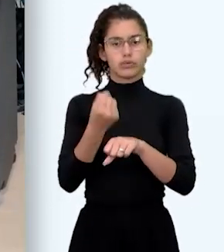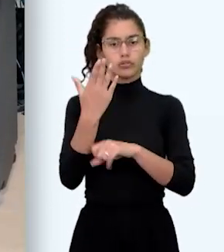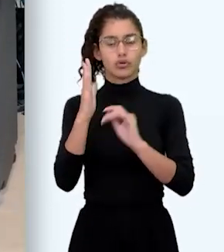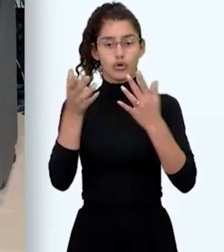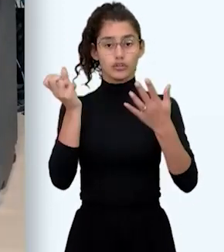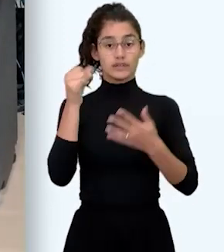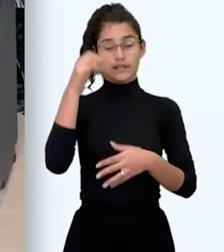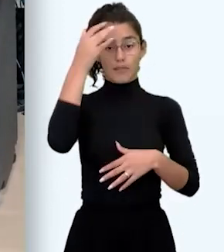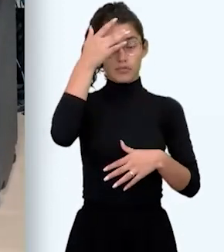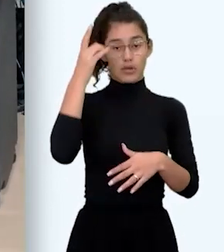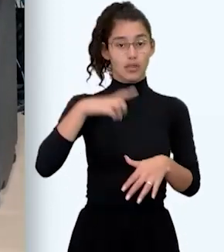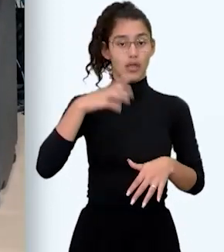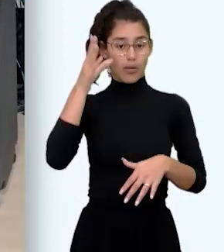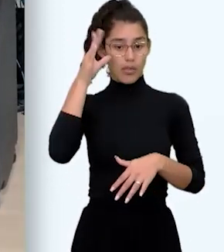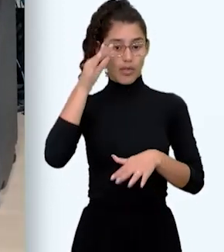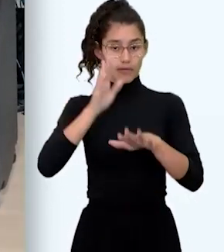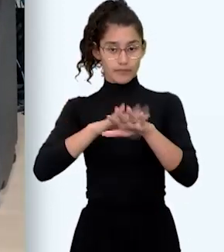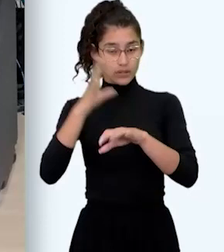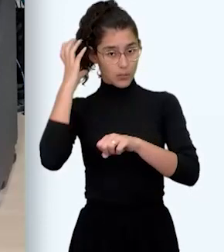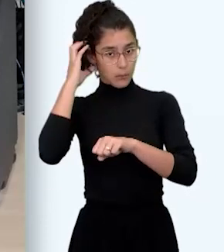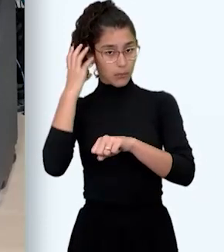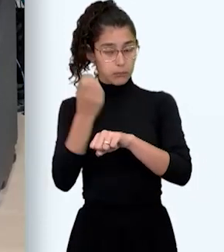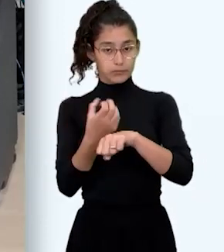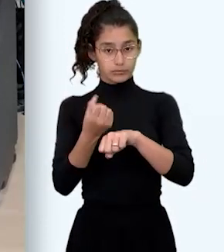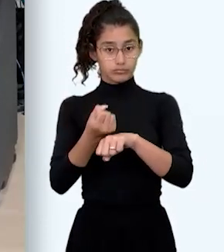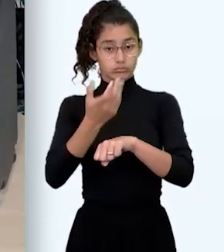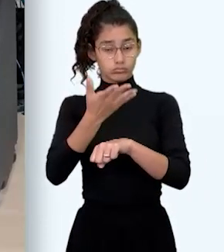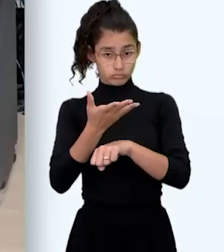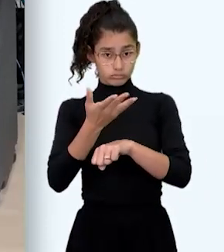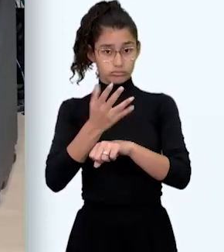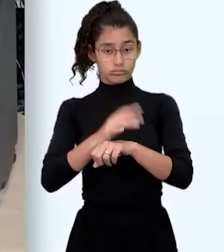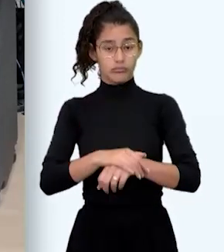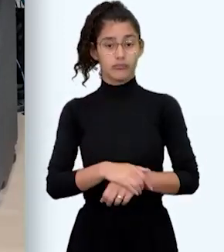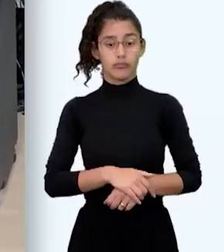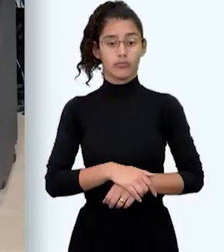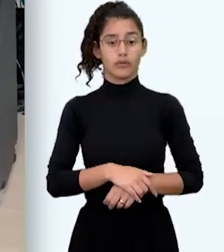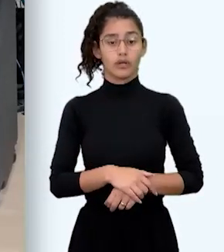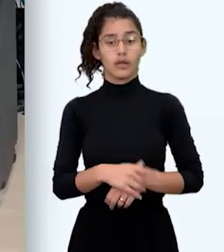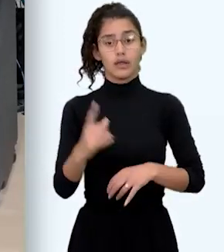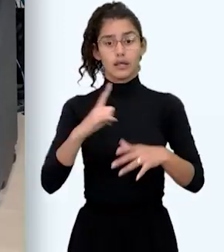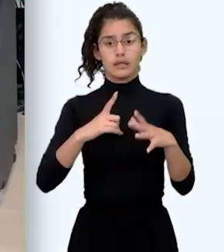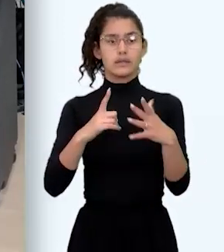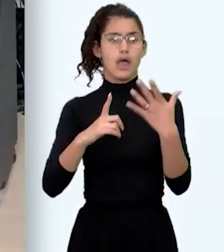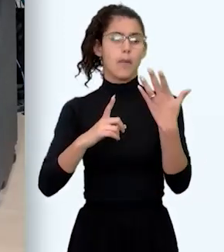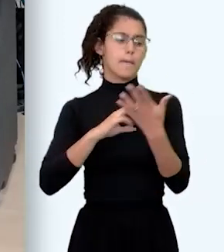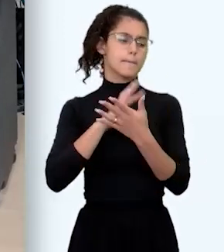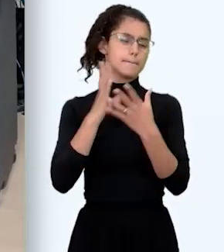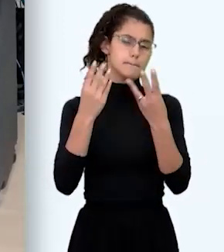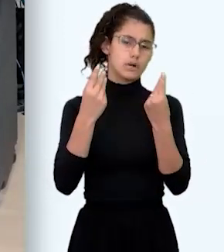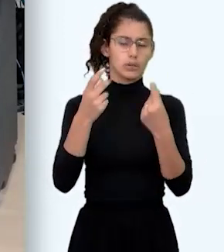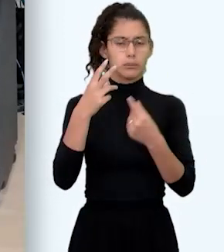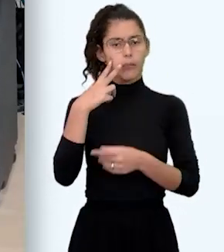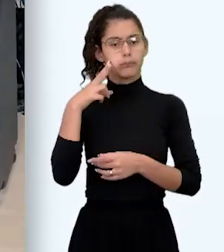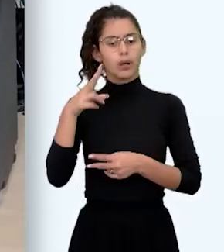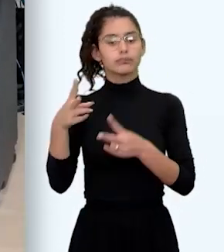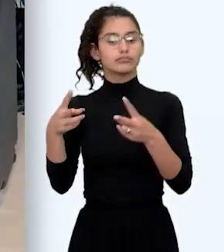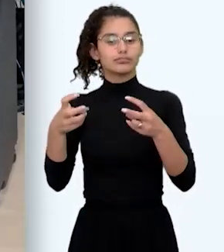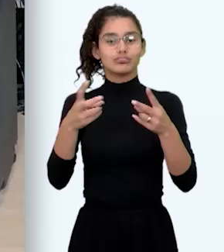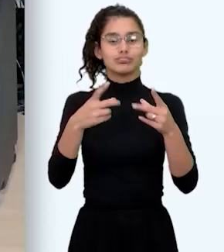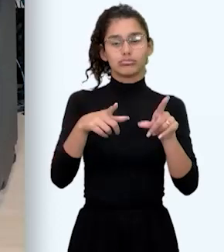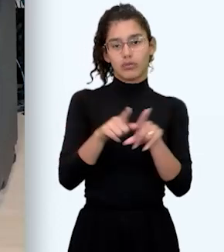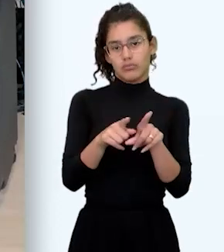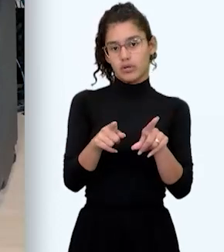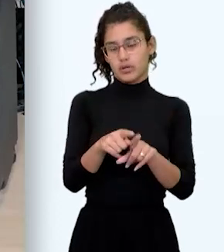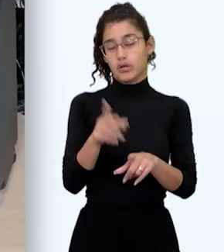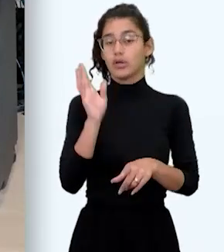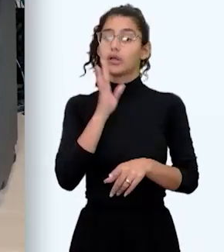a pessoa tiver interesse de fazer um podcast, ela tem muita coisa para se espelhar hoje, né? E acho